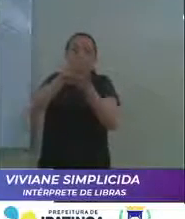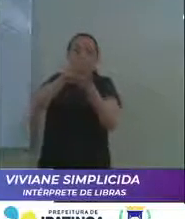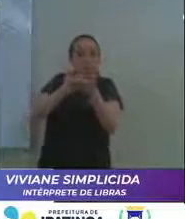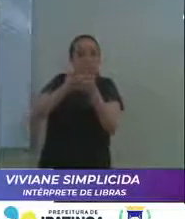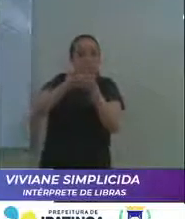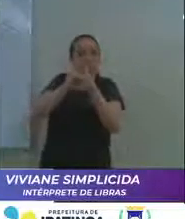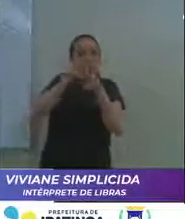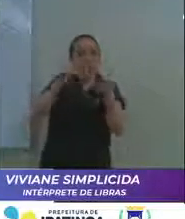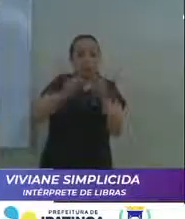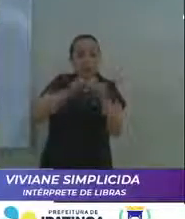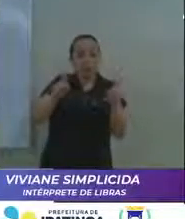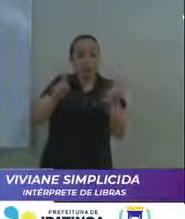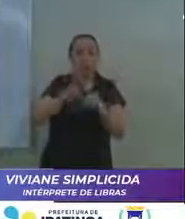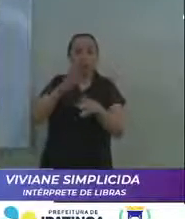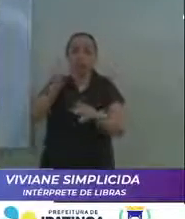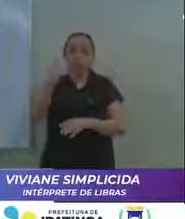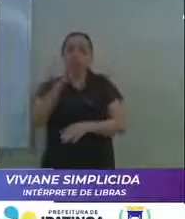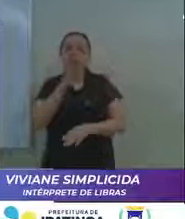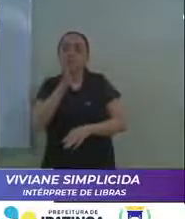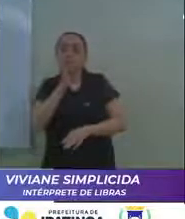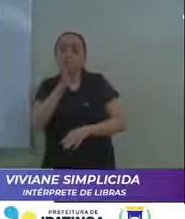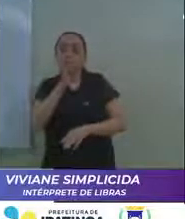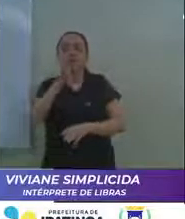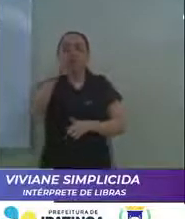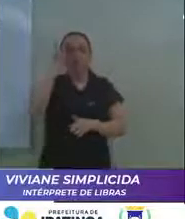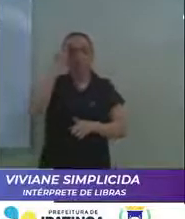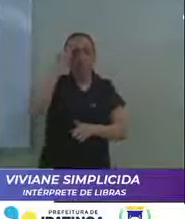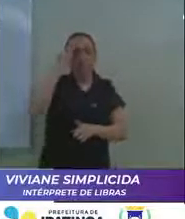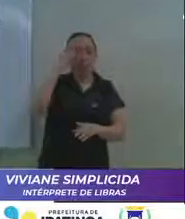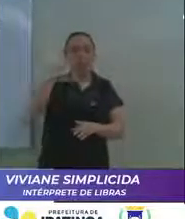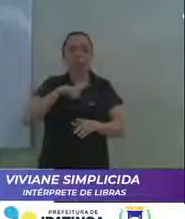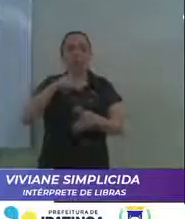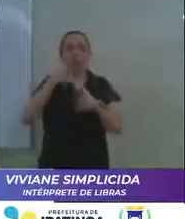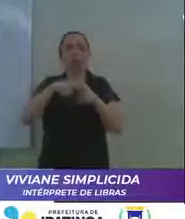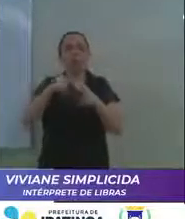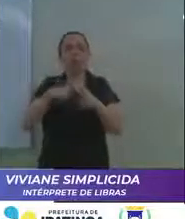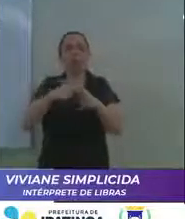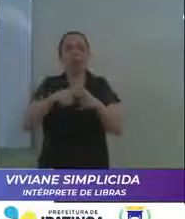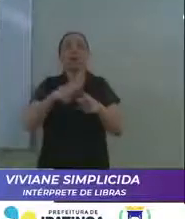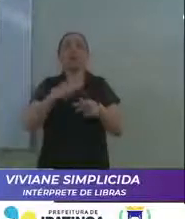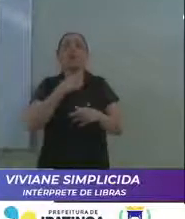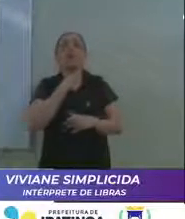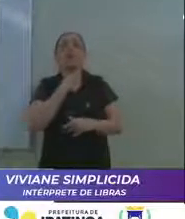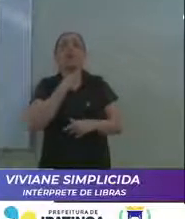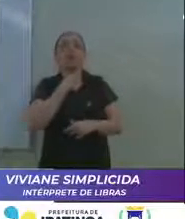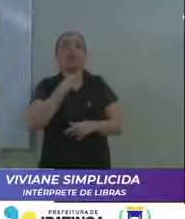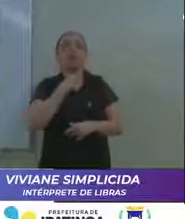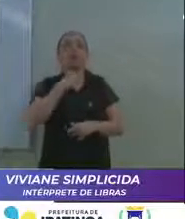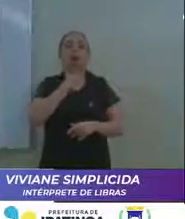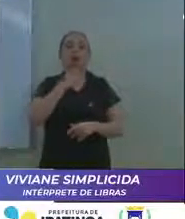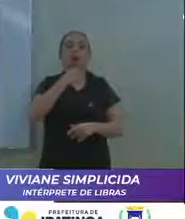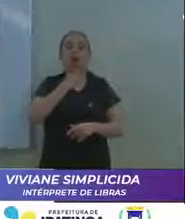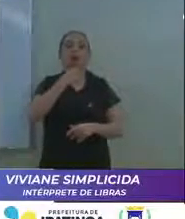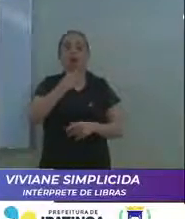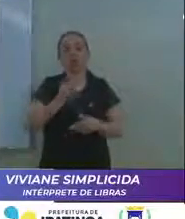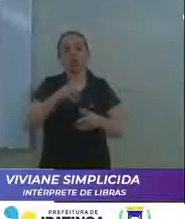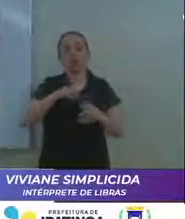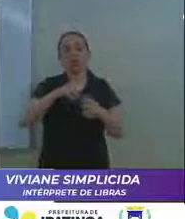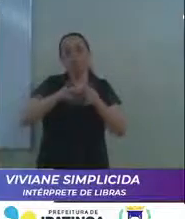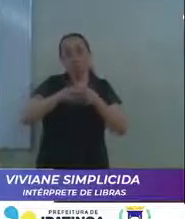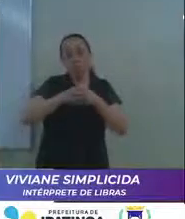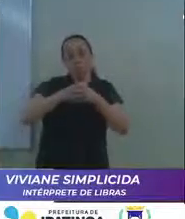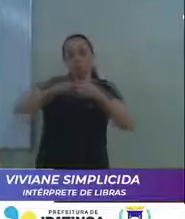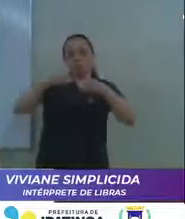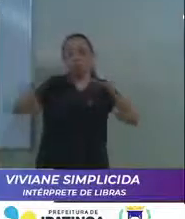vocês, que a gente conhece, que a gente procura, tem rouquidão, né? Então, isso é muito grande, isso tem